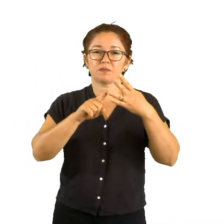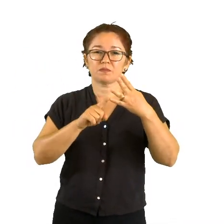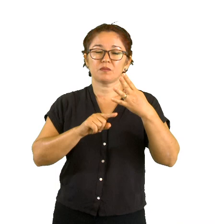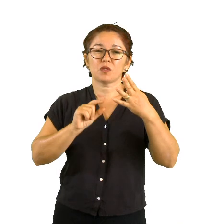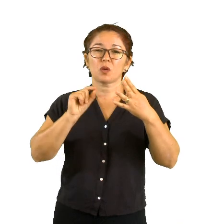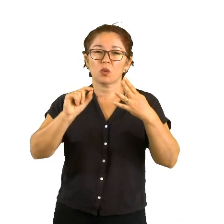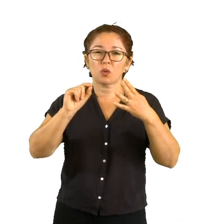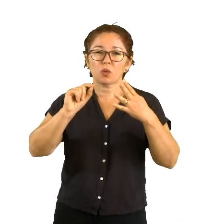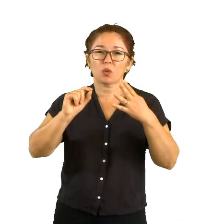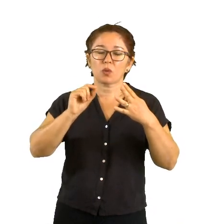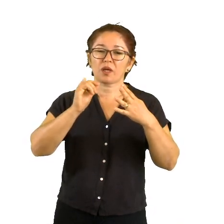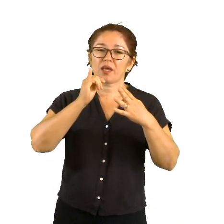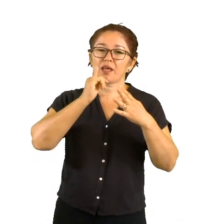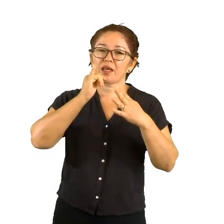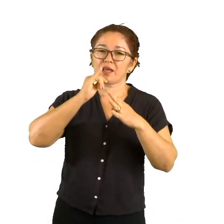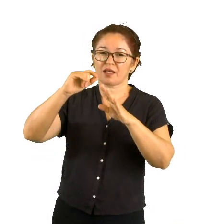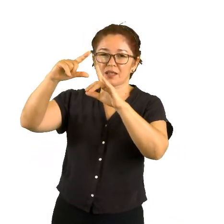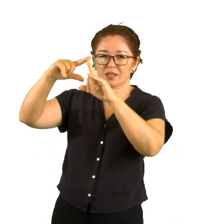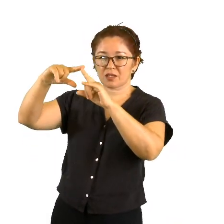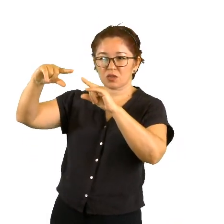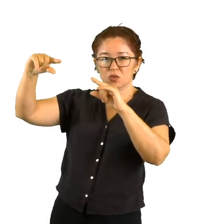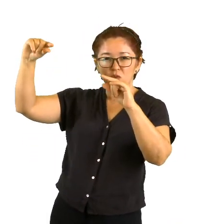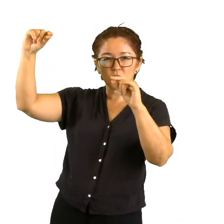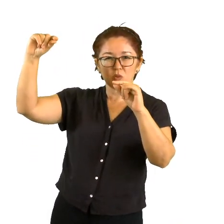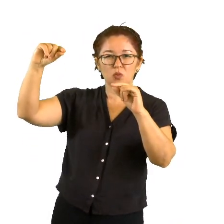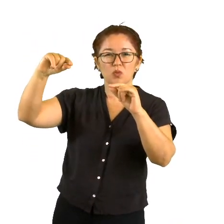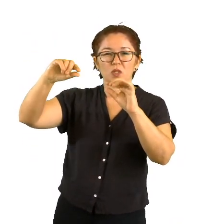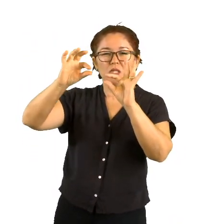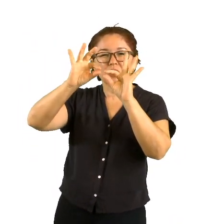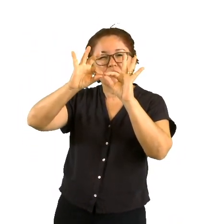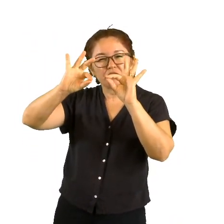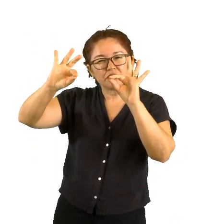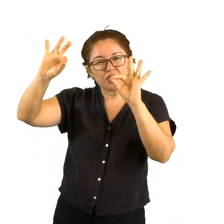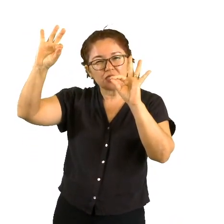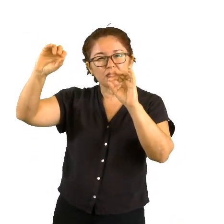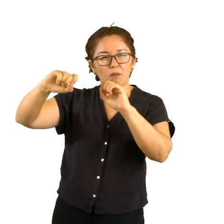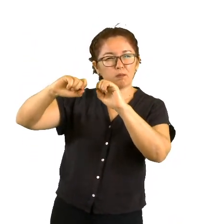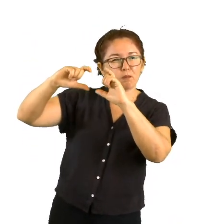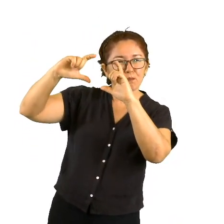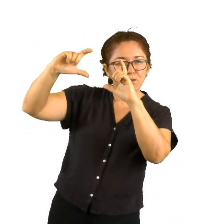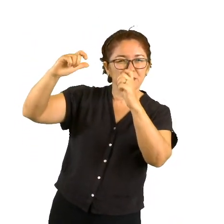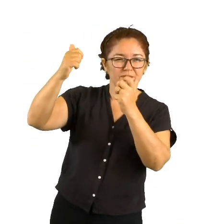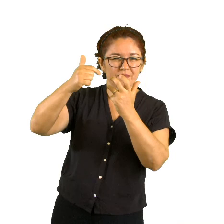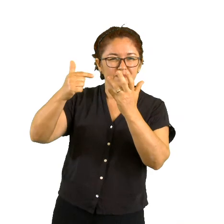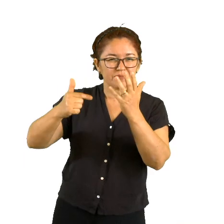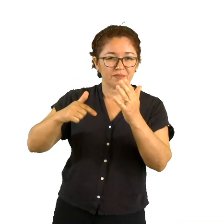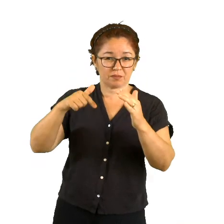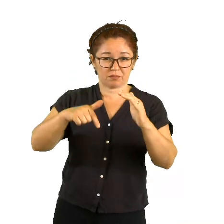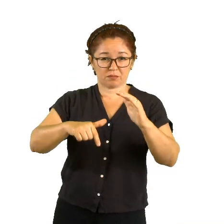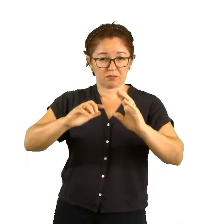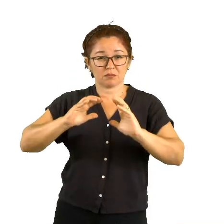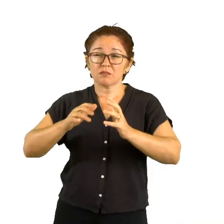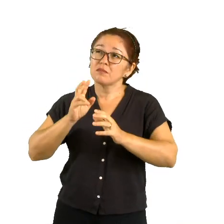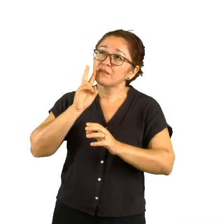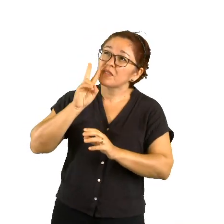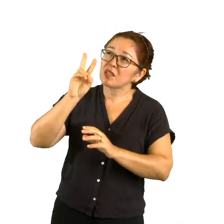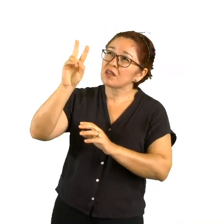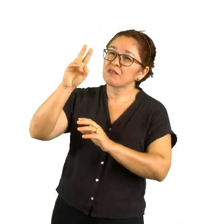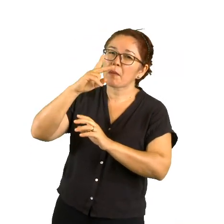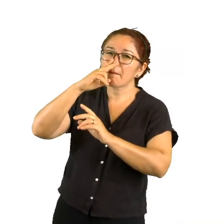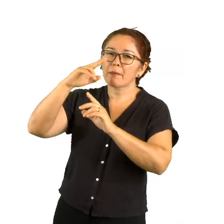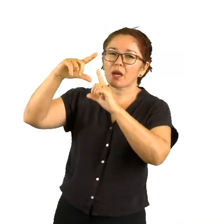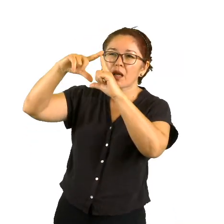mudanças de iluminação da Lua que nós observamos daqui da Terra. Então, nós vimos na aula passada que,